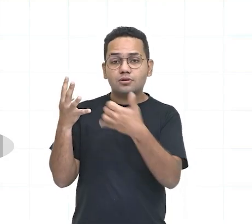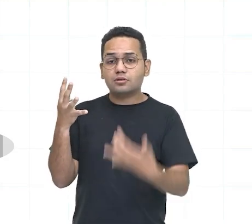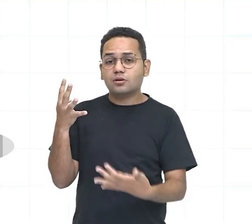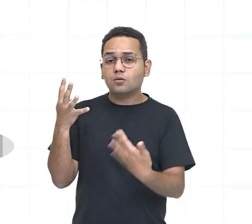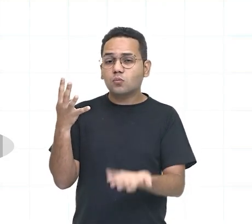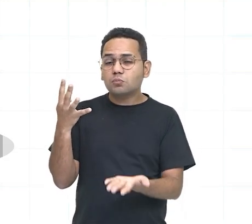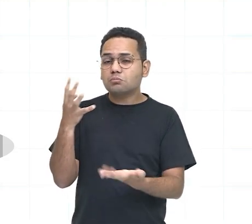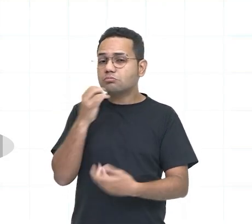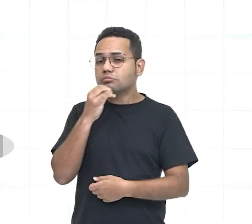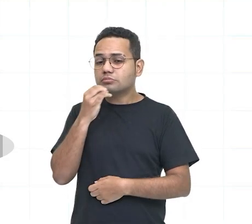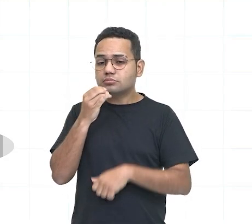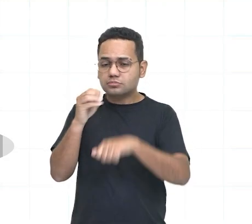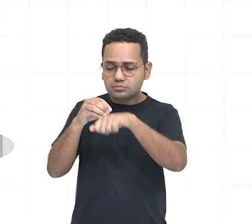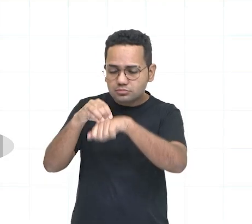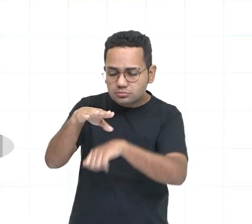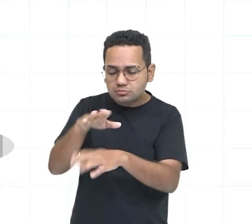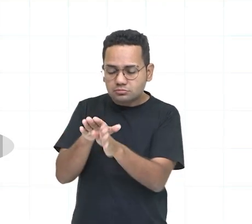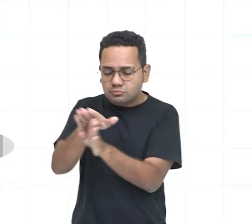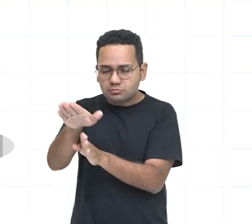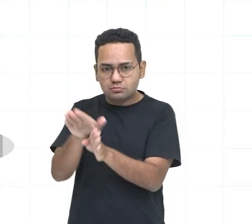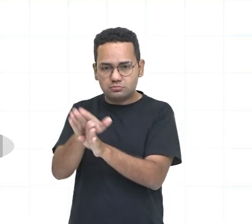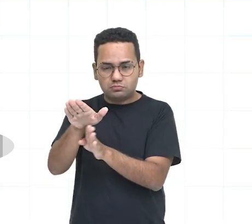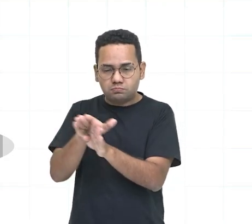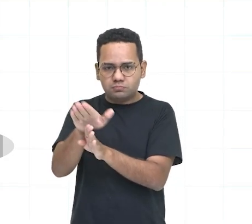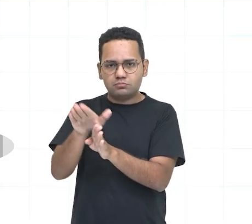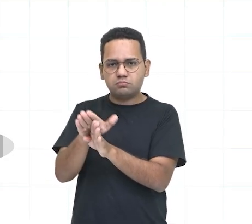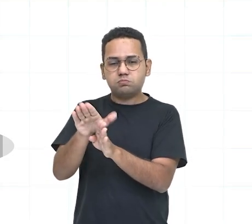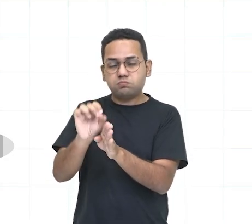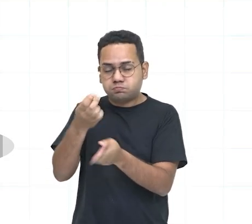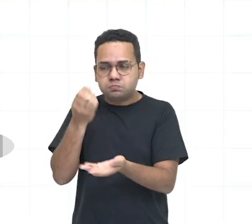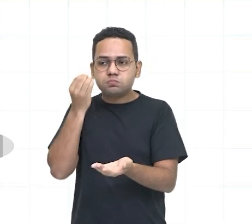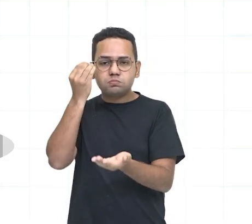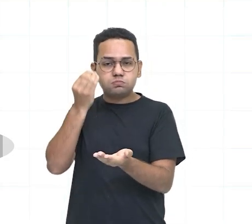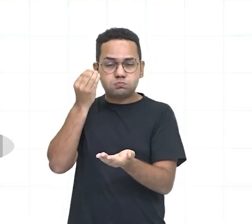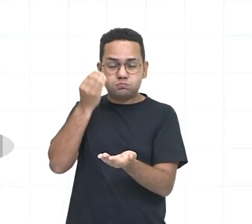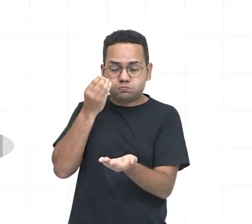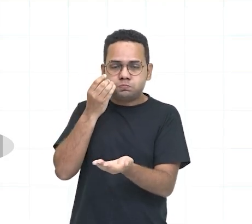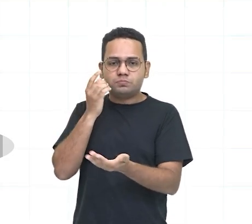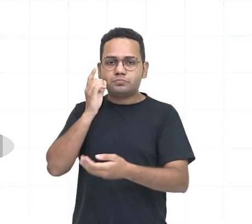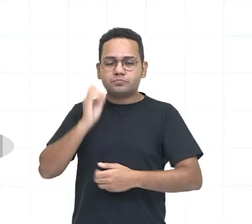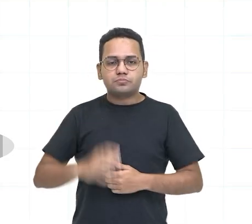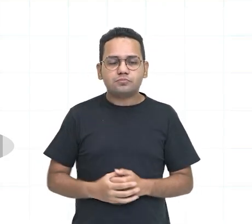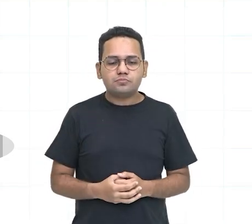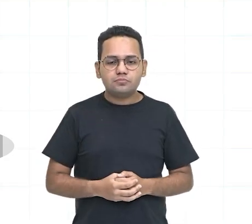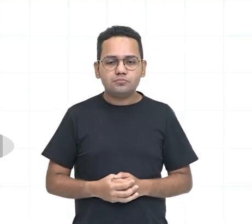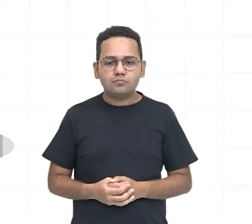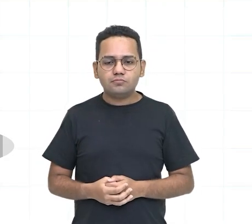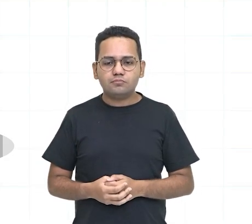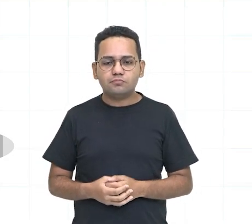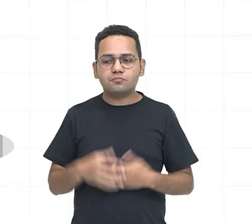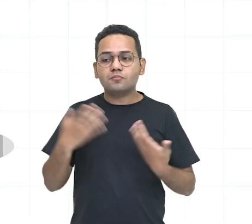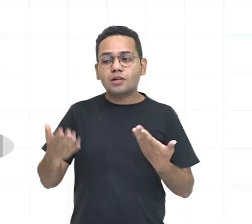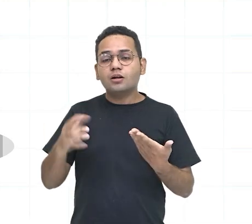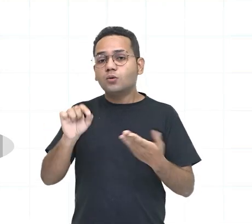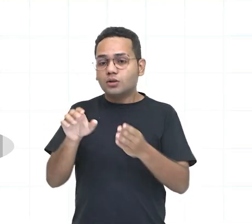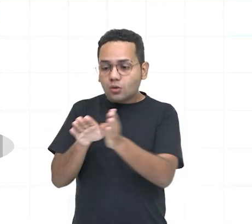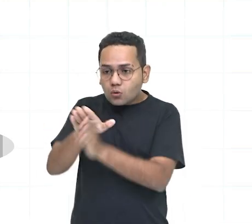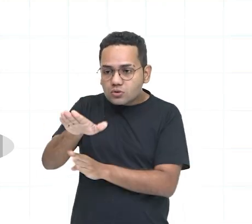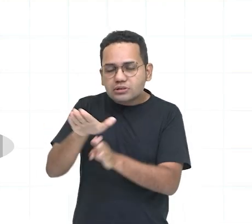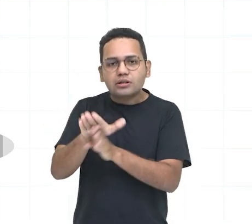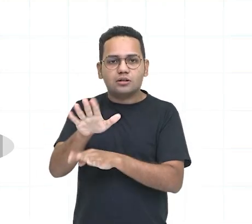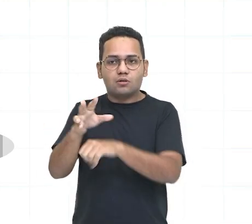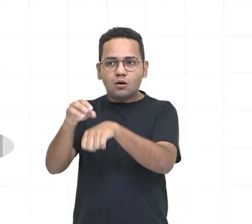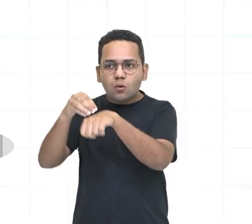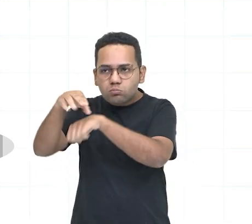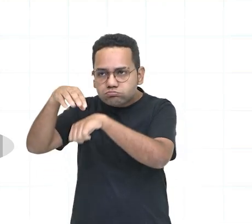expectativa, ok? Então, should, ele basicamente, assim, ainda mais às vezes, é utilizado para indicar conselho, tá? Ou